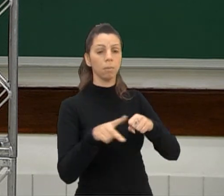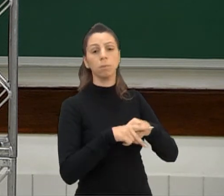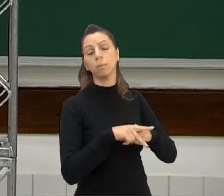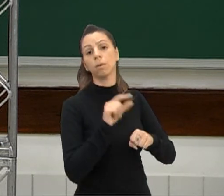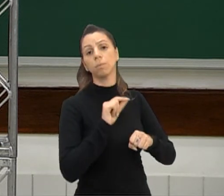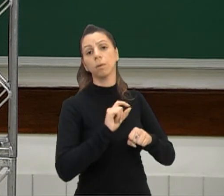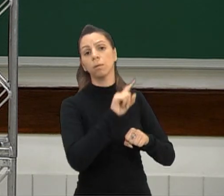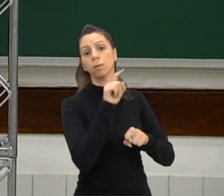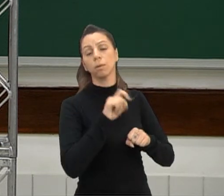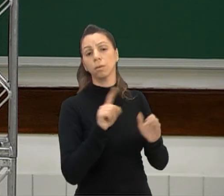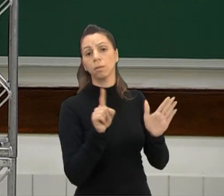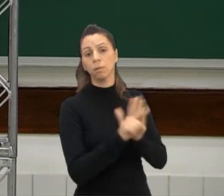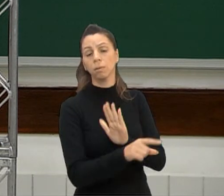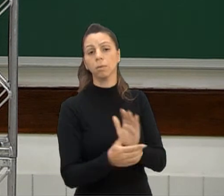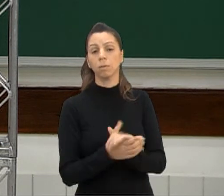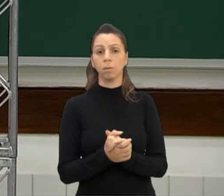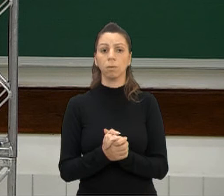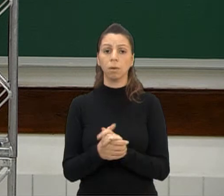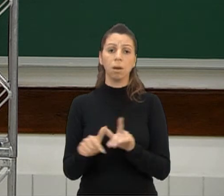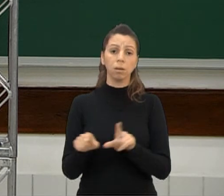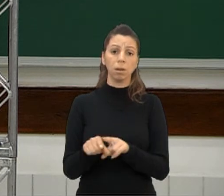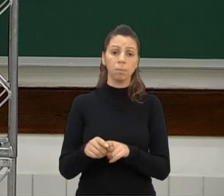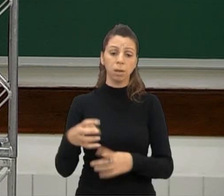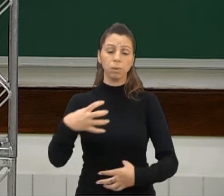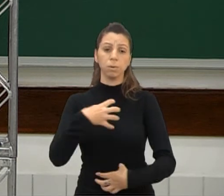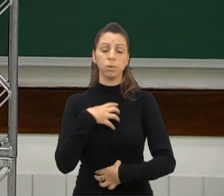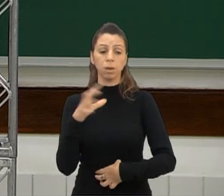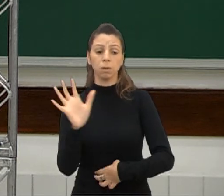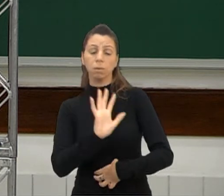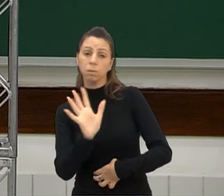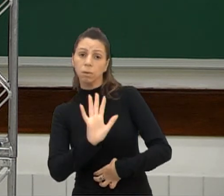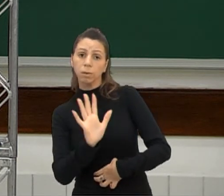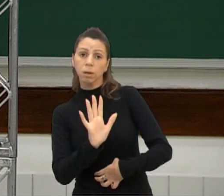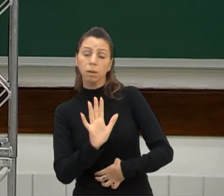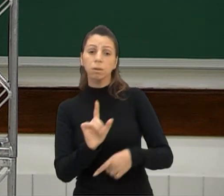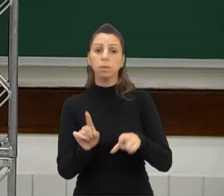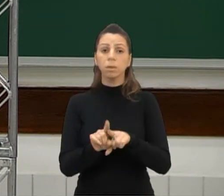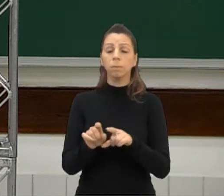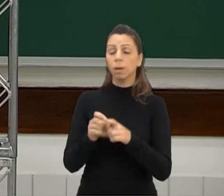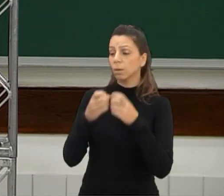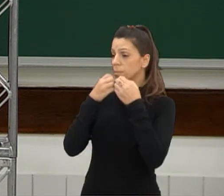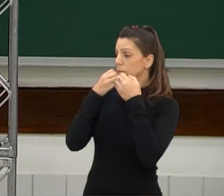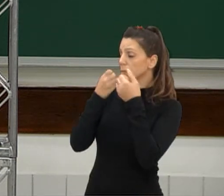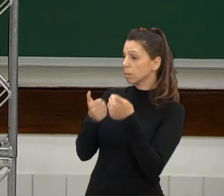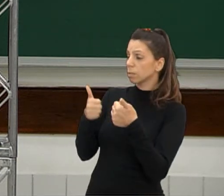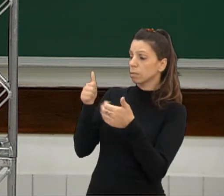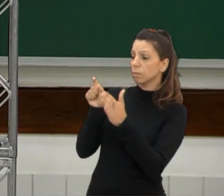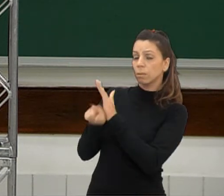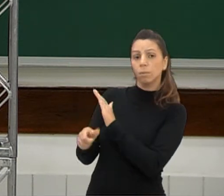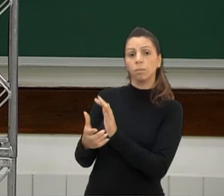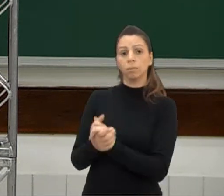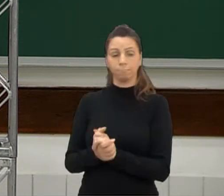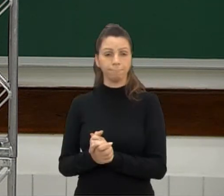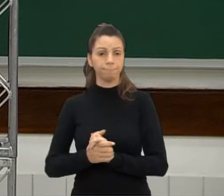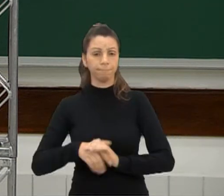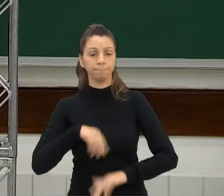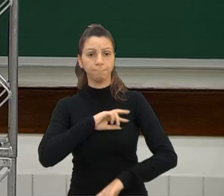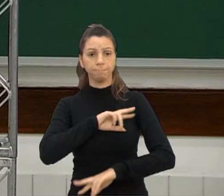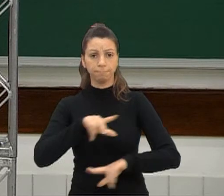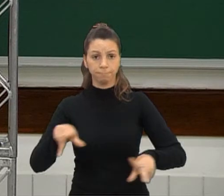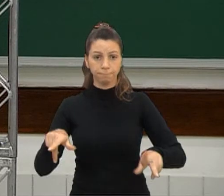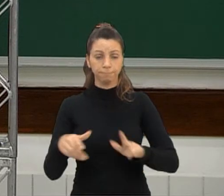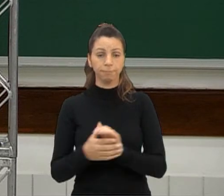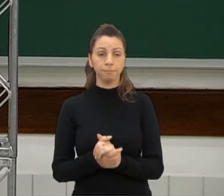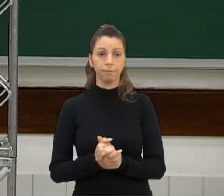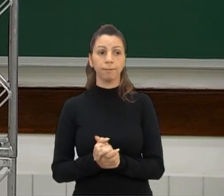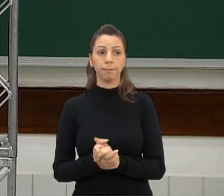né? E formas de saludar. Hola, que tal? Estoy bien. E de despedir-se. Estoy bien. adiós e tchau, enfim. E